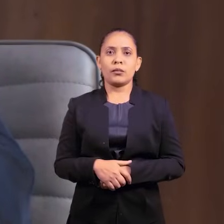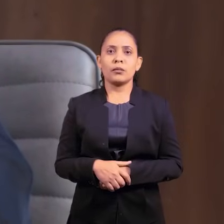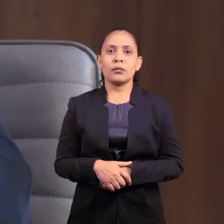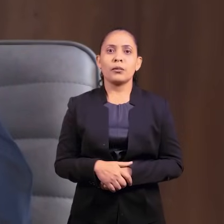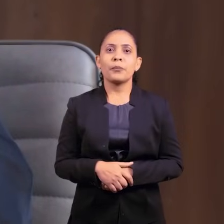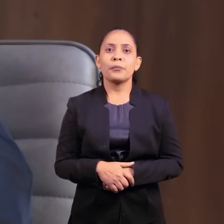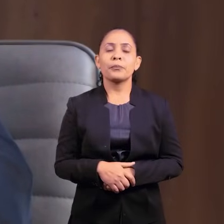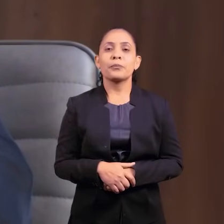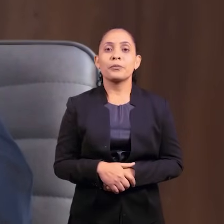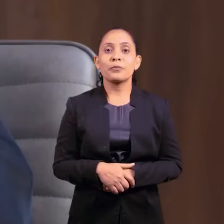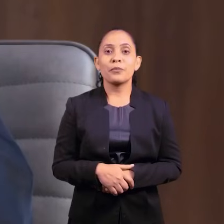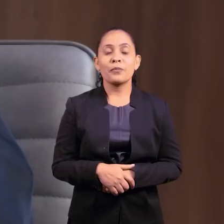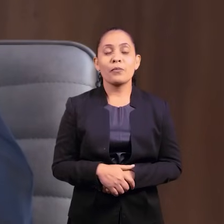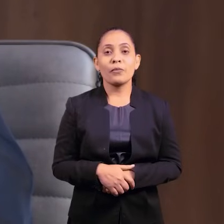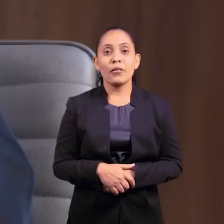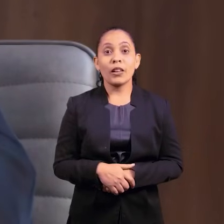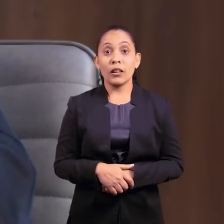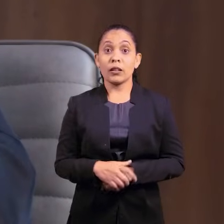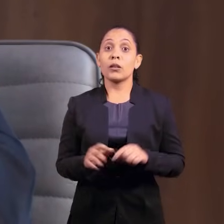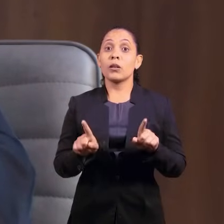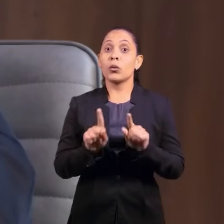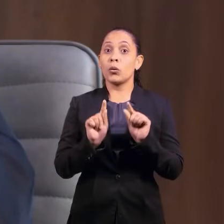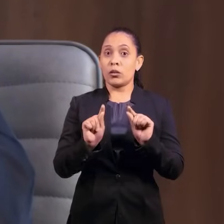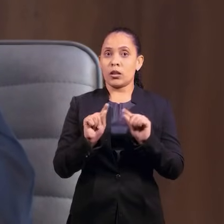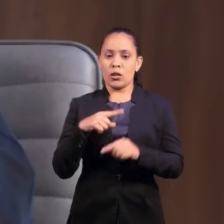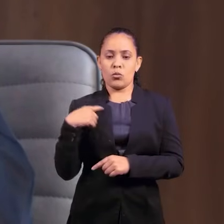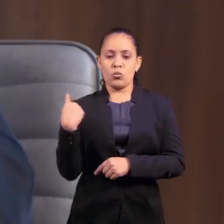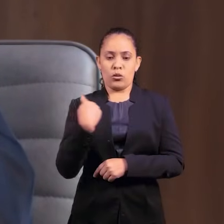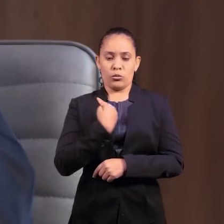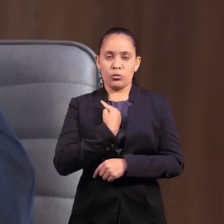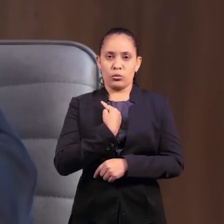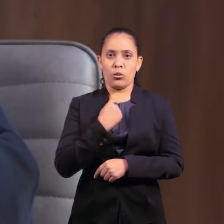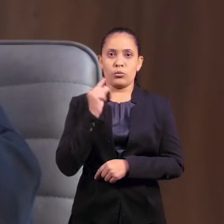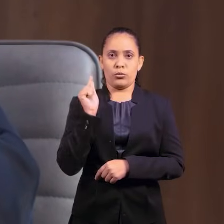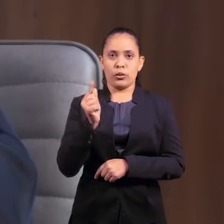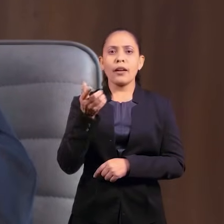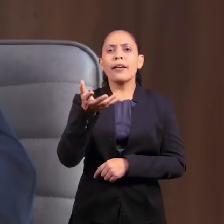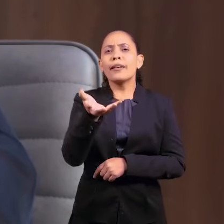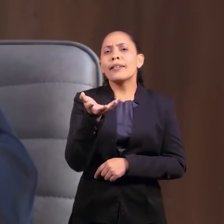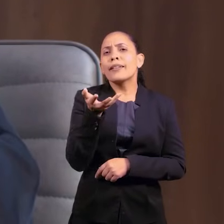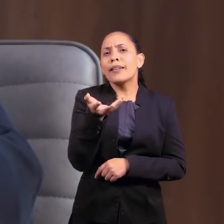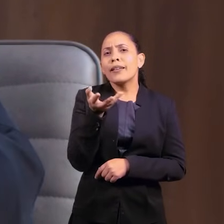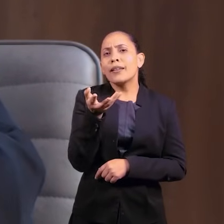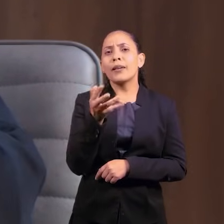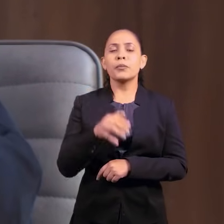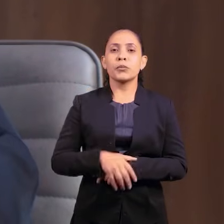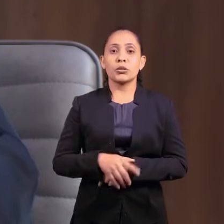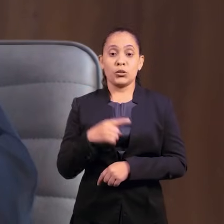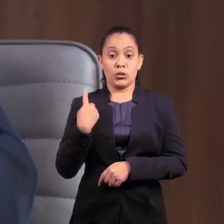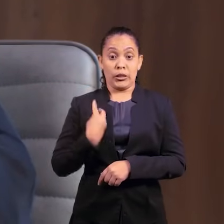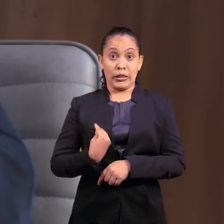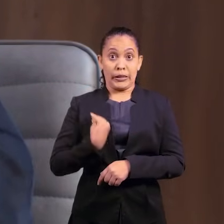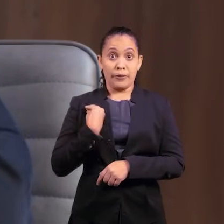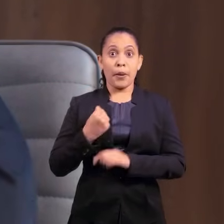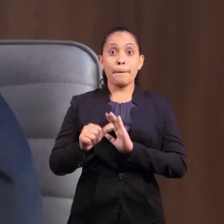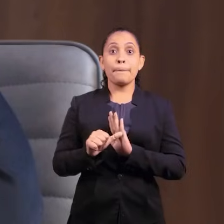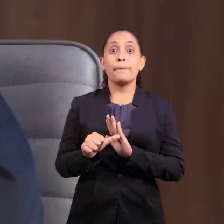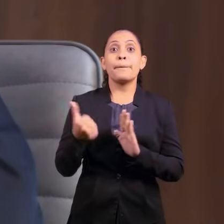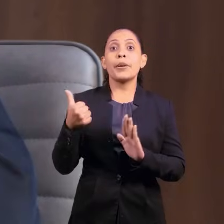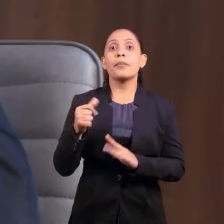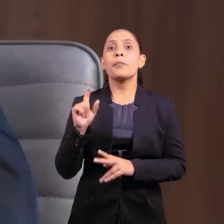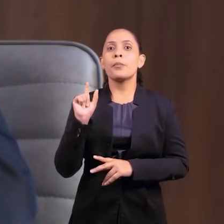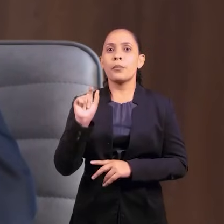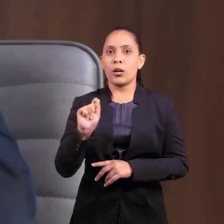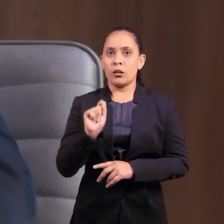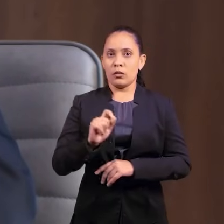O perdão é nobre, né? E quando nós queremos isso, primeiro nós